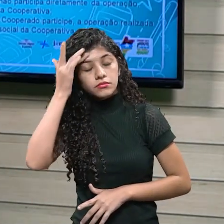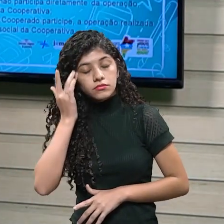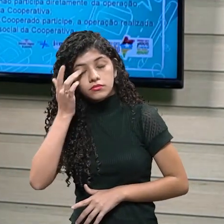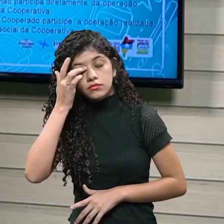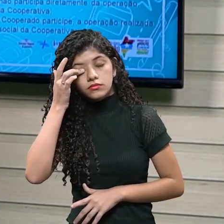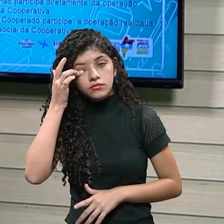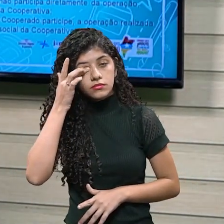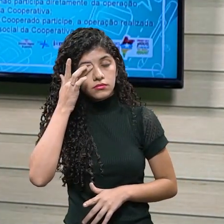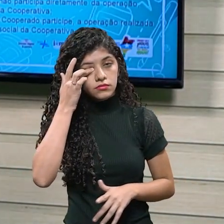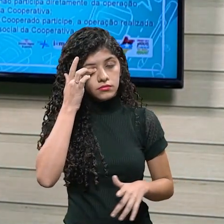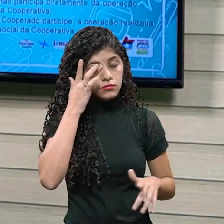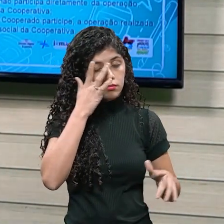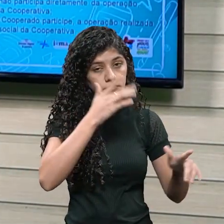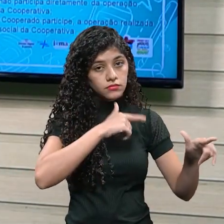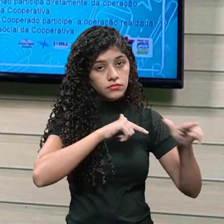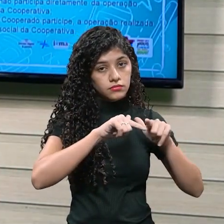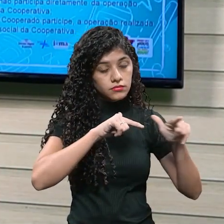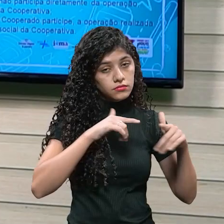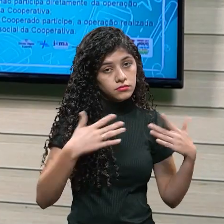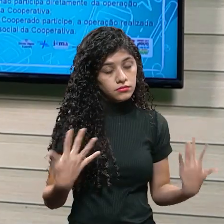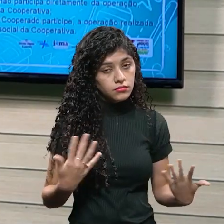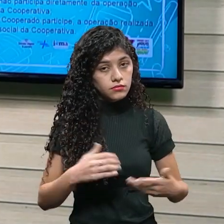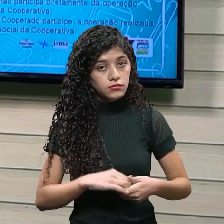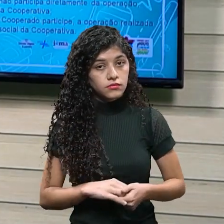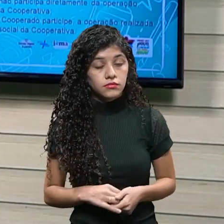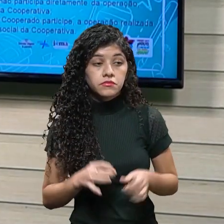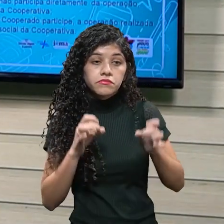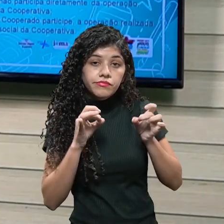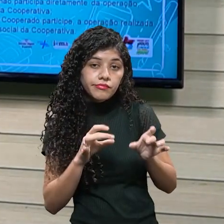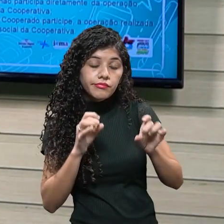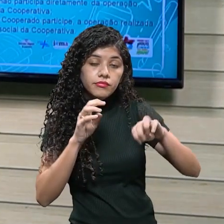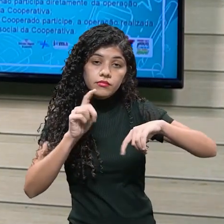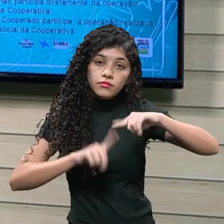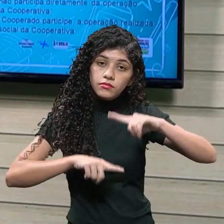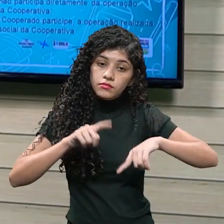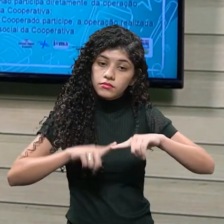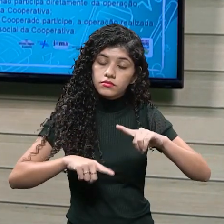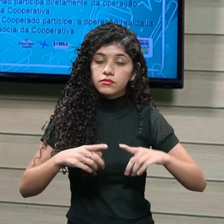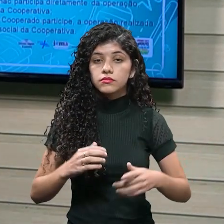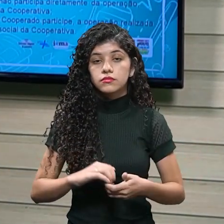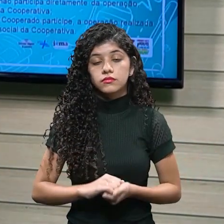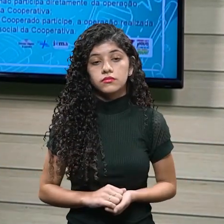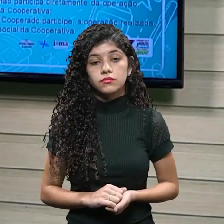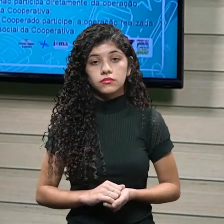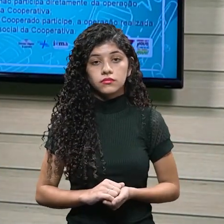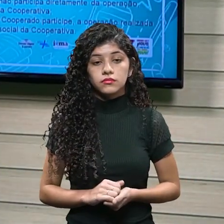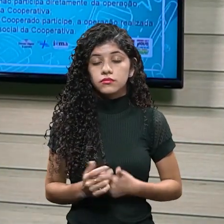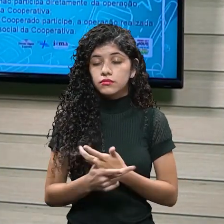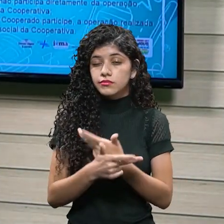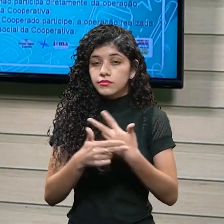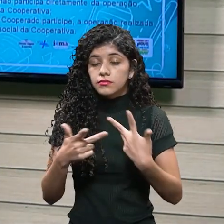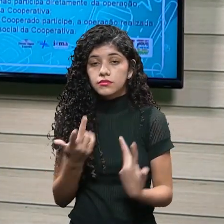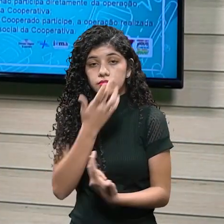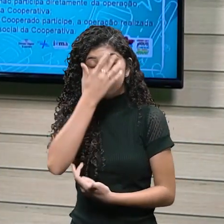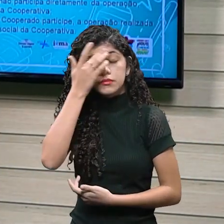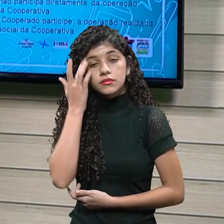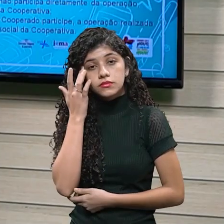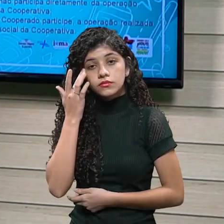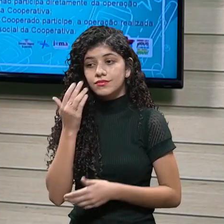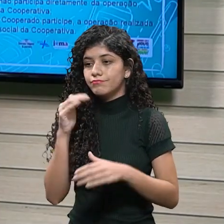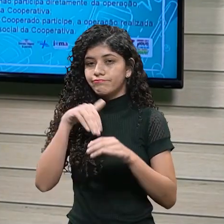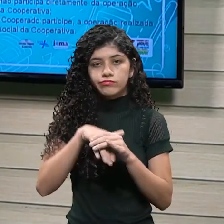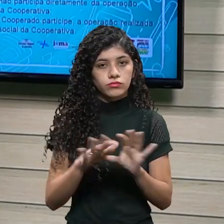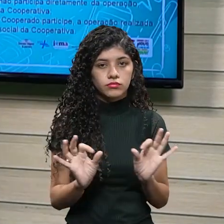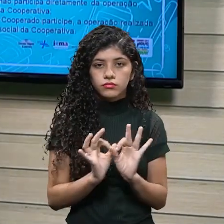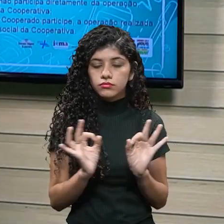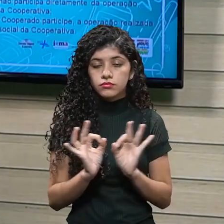a cooperativa vende, ela está fazendo uma operação financeira, venda de mercadoria. E por muitas vezes o cooperado não está